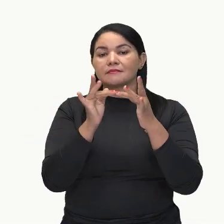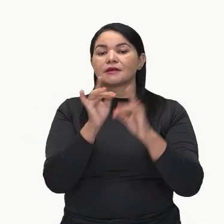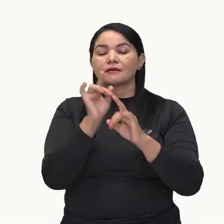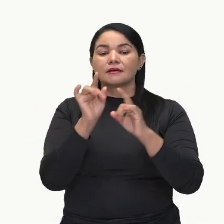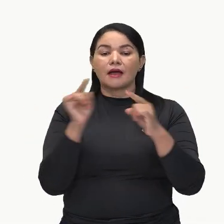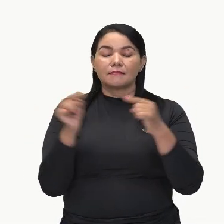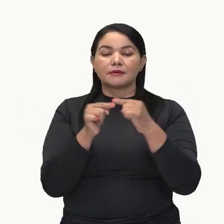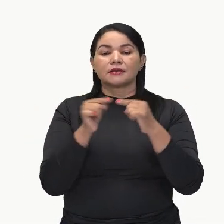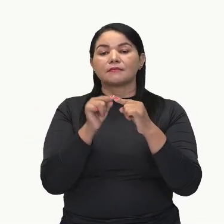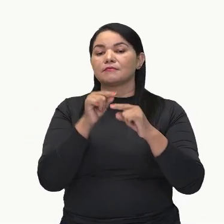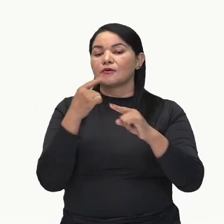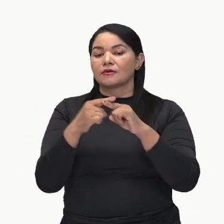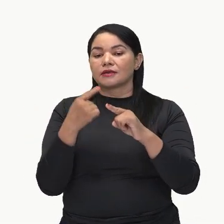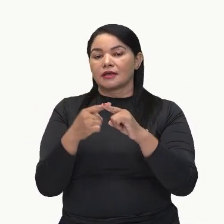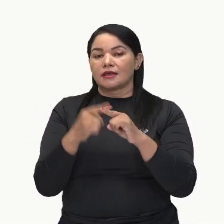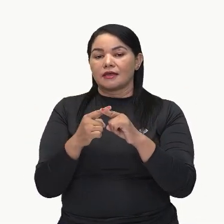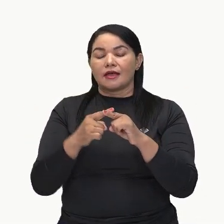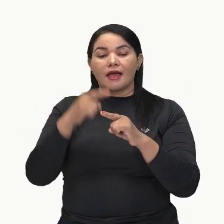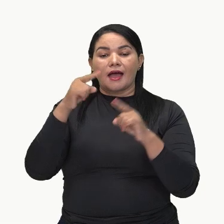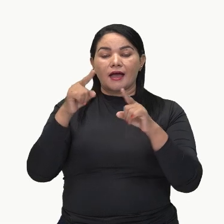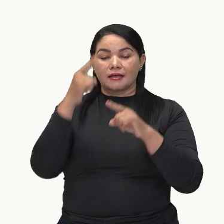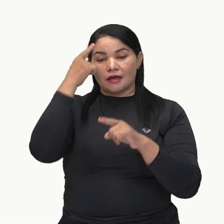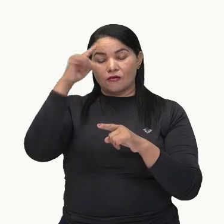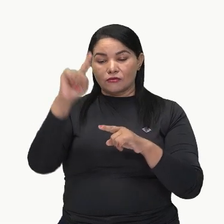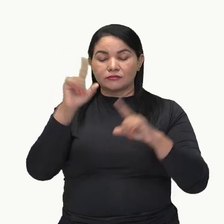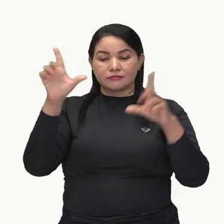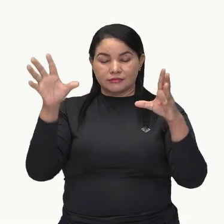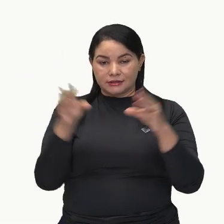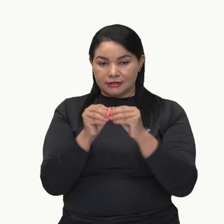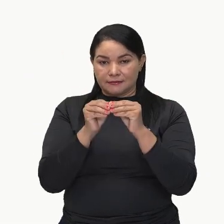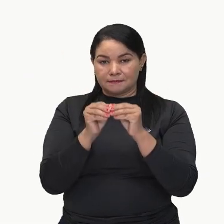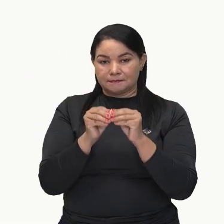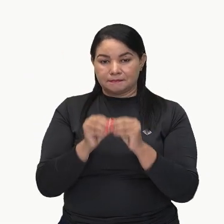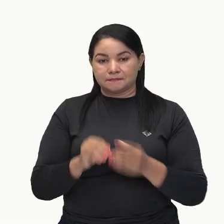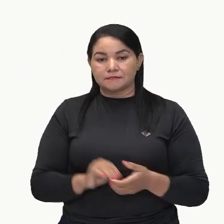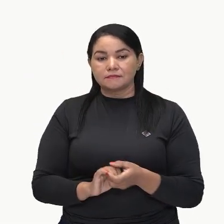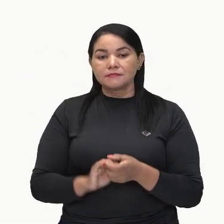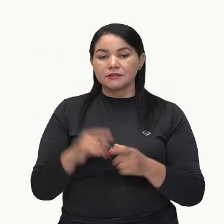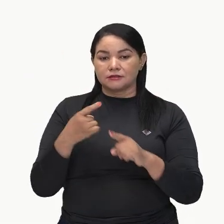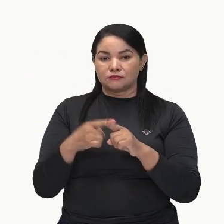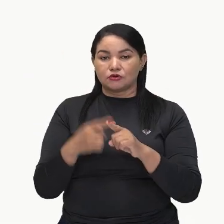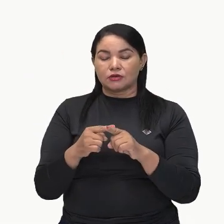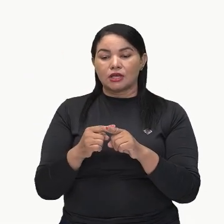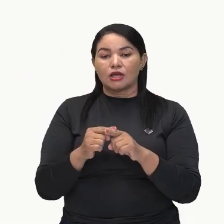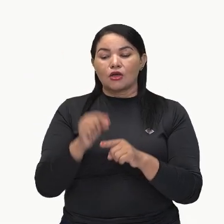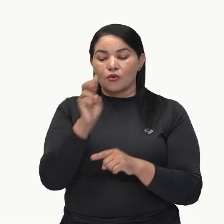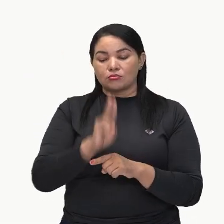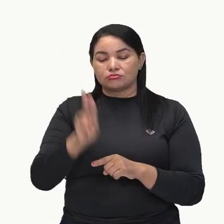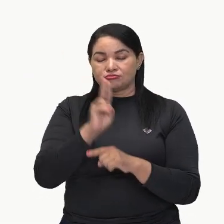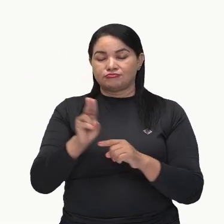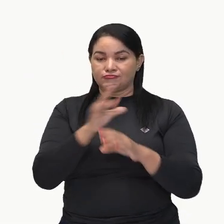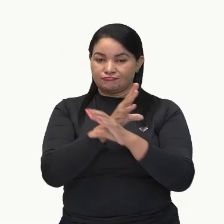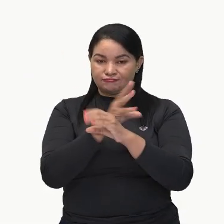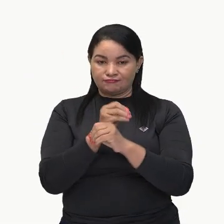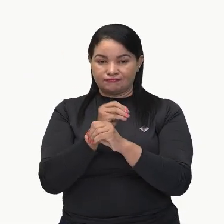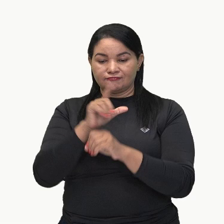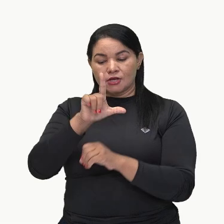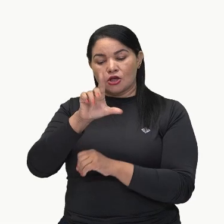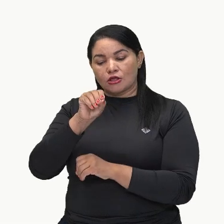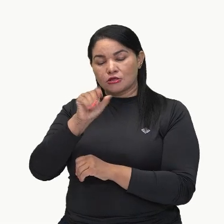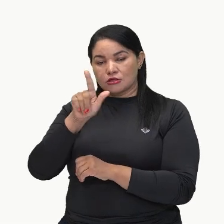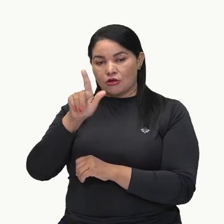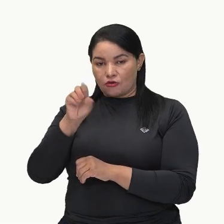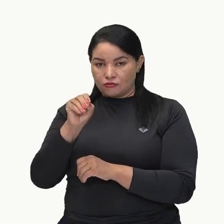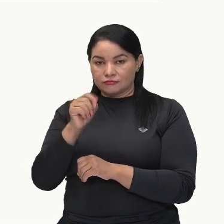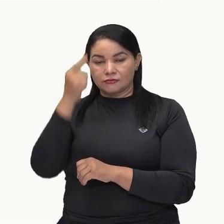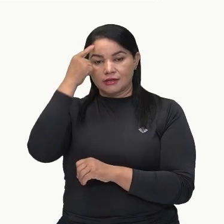foi que eu introduzi isso aqui? Com a minha conjunção logo, tá bom? Logo, como a ideia de